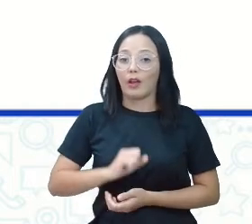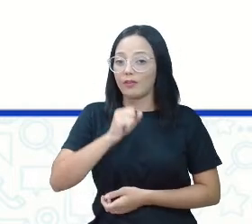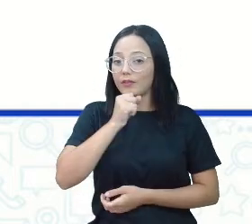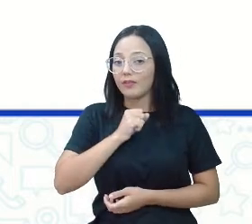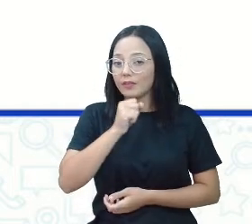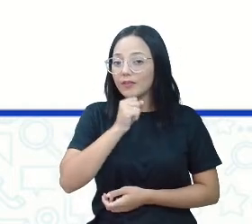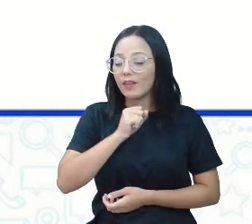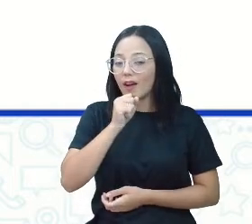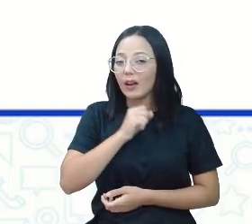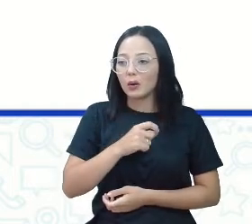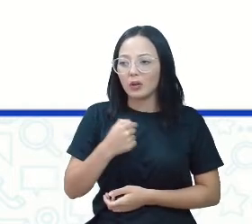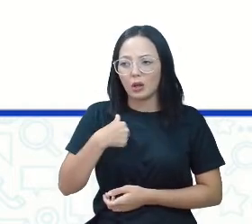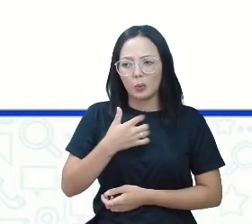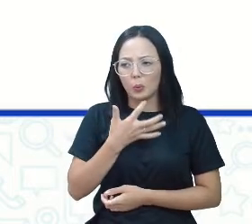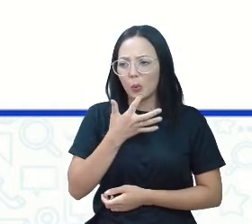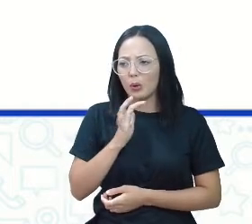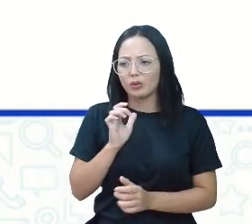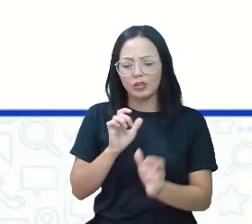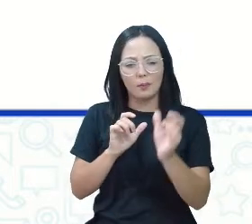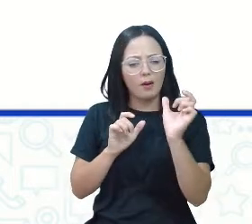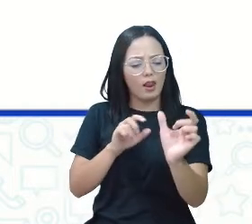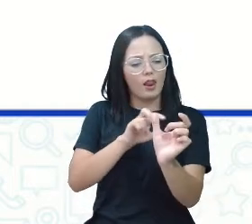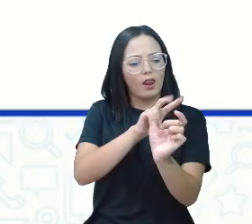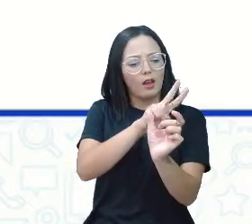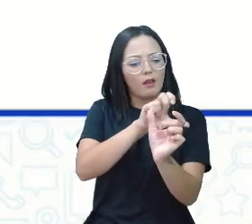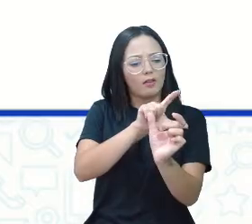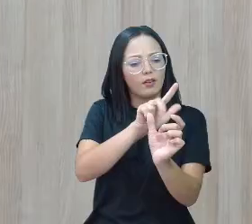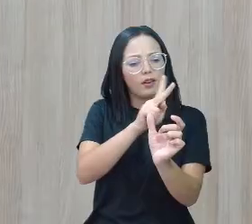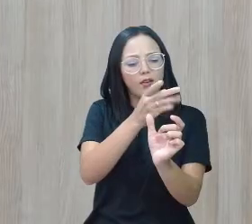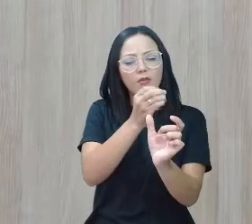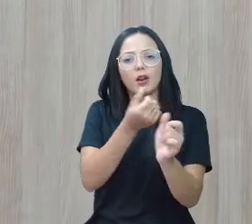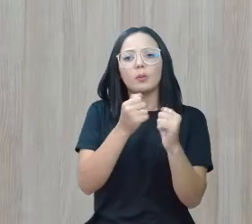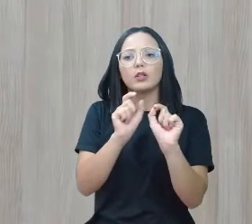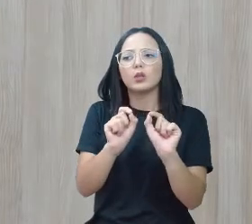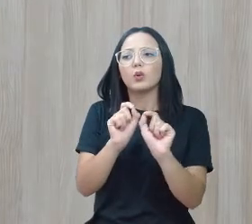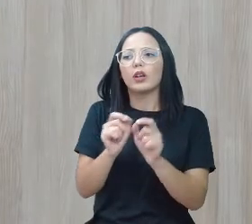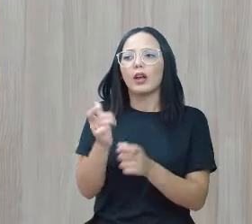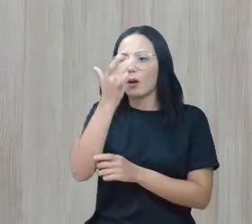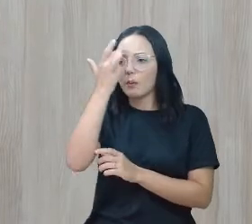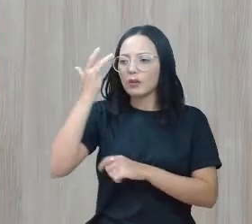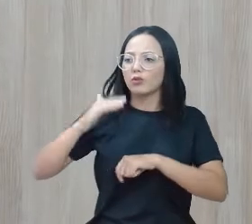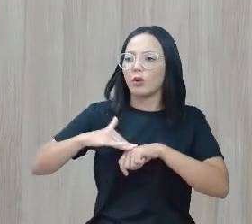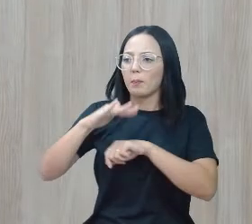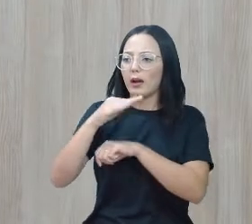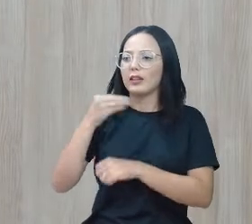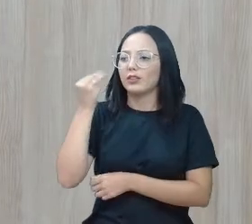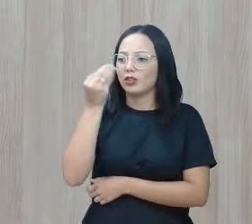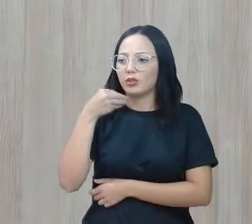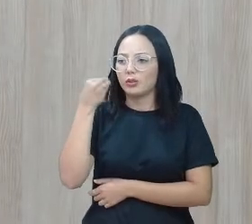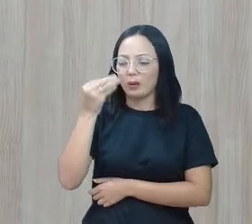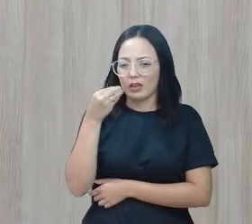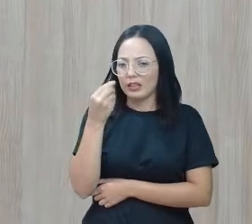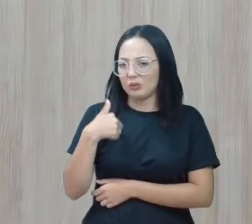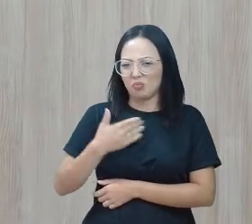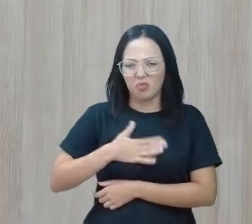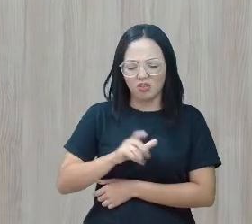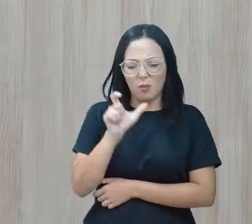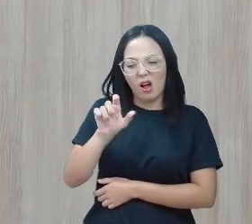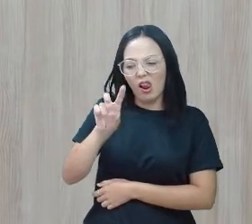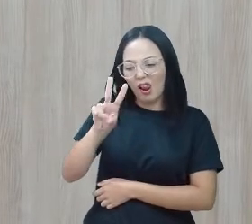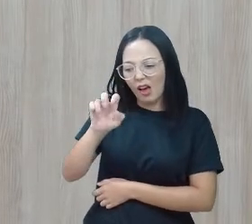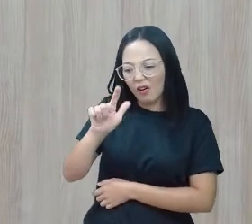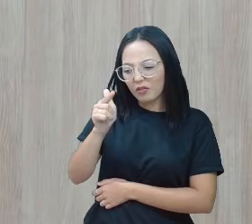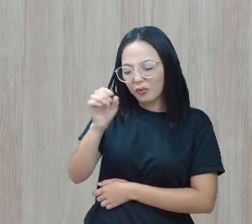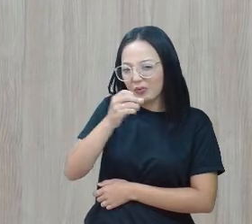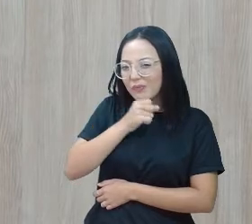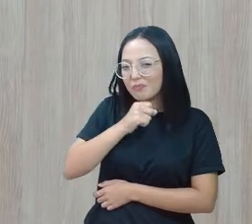Velho, eu não gosto dessa palavra. Eu prefiro trocar por pessoas mais experientes, não é? Então, pessoas